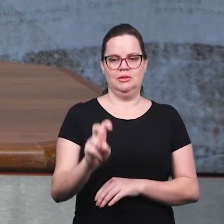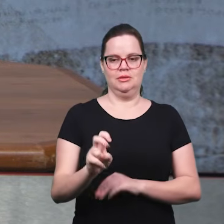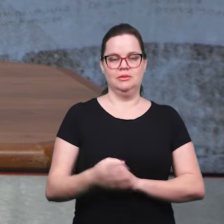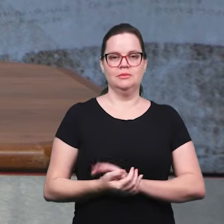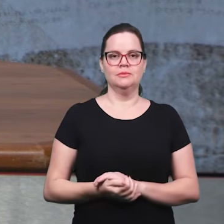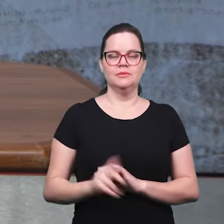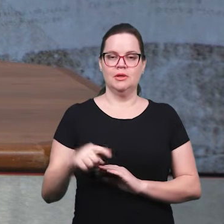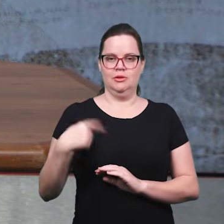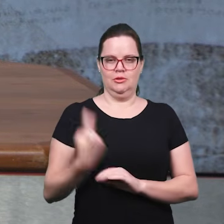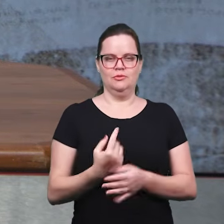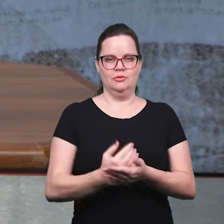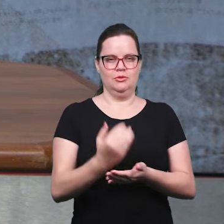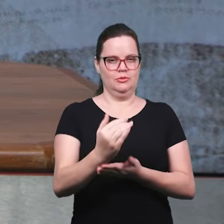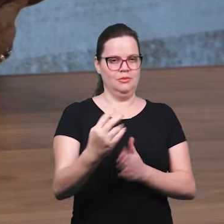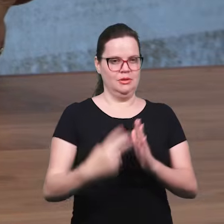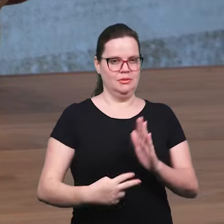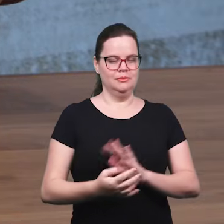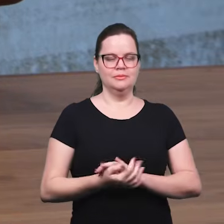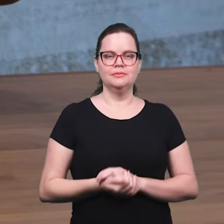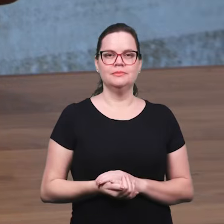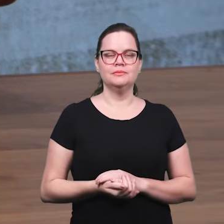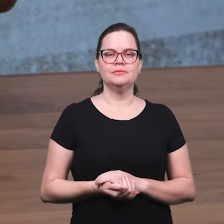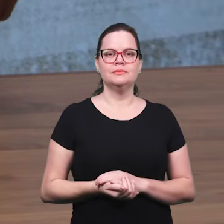vamos iniciar a nossa leitura.